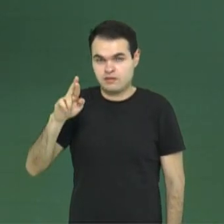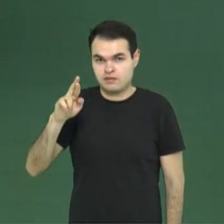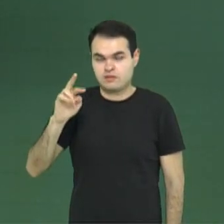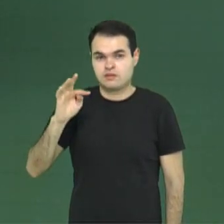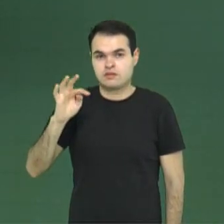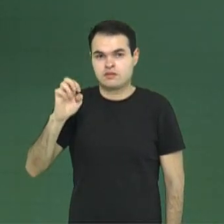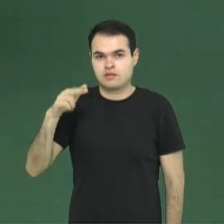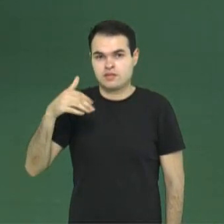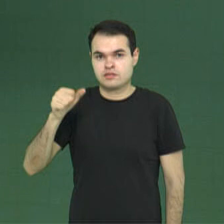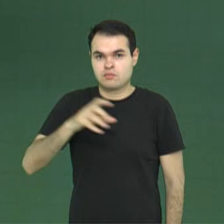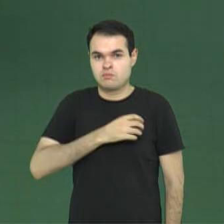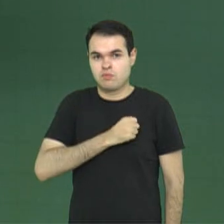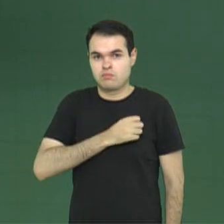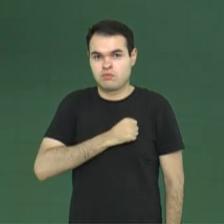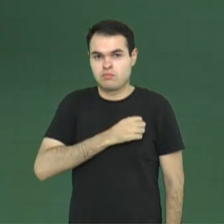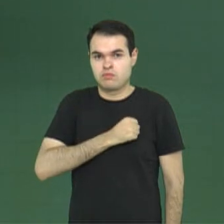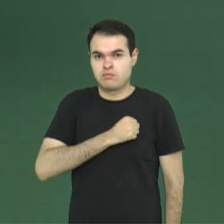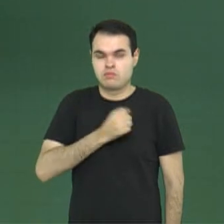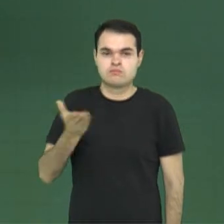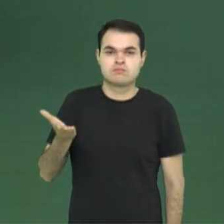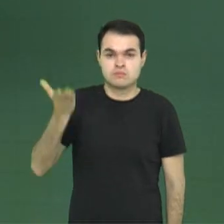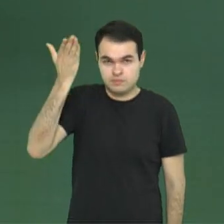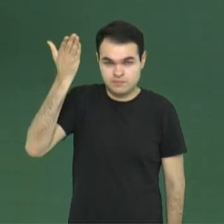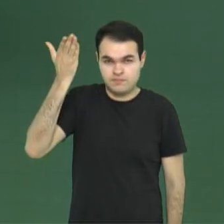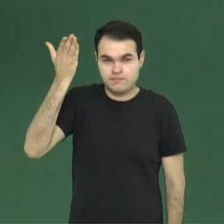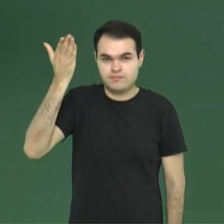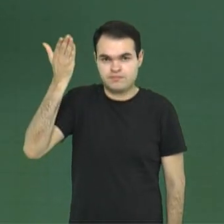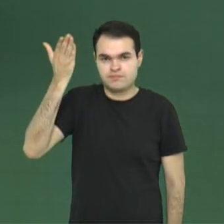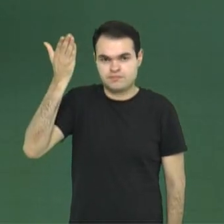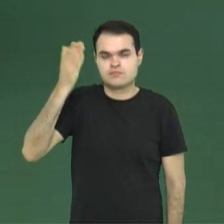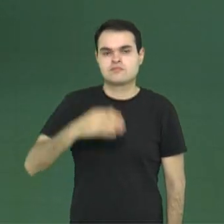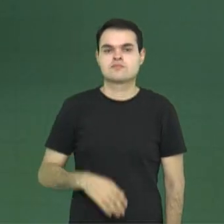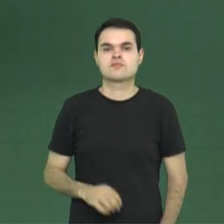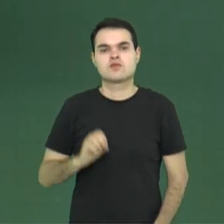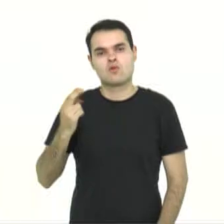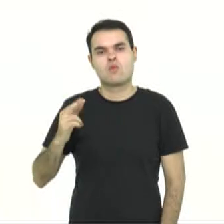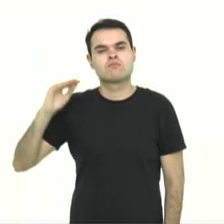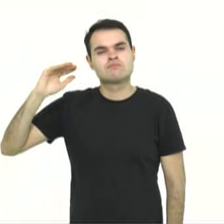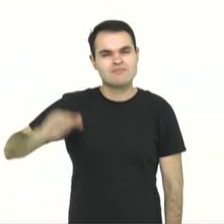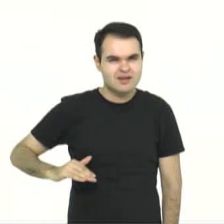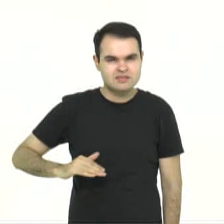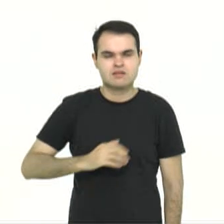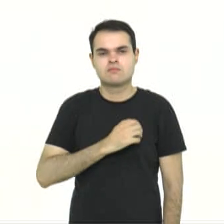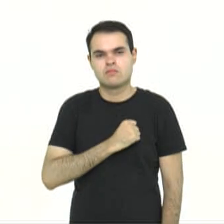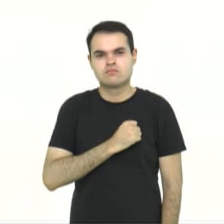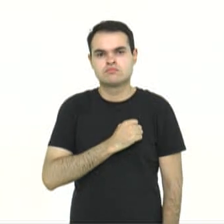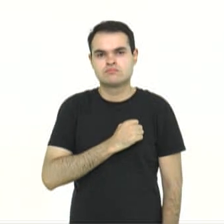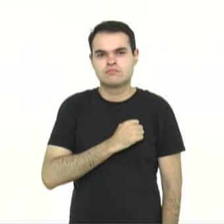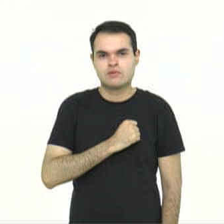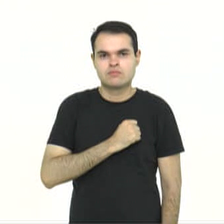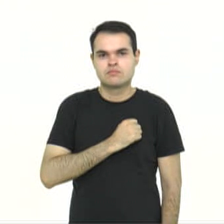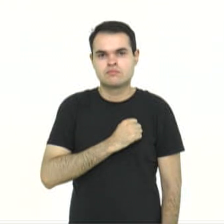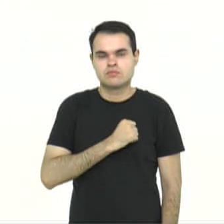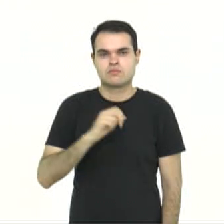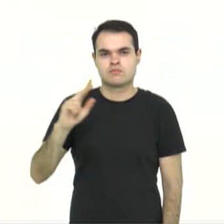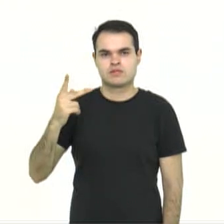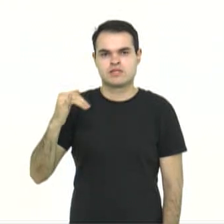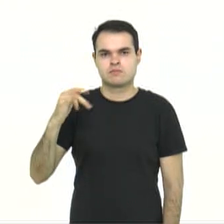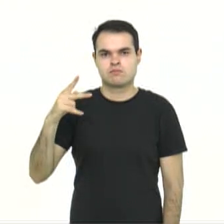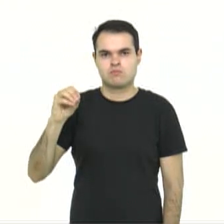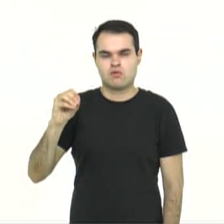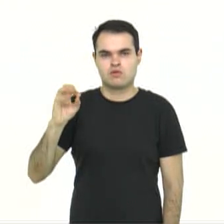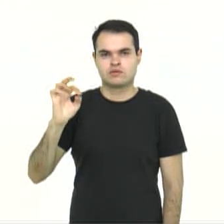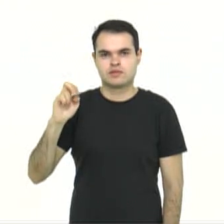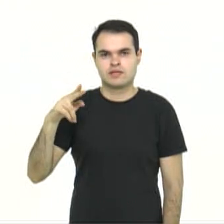ou seja, acima de 120 e acima de 80, ela é hipertensão, e quando ela está abaixo disso, ela é chamada de